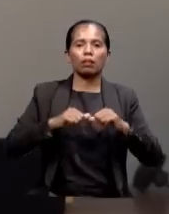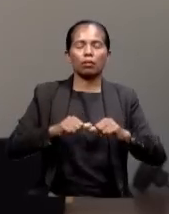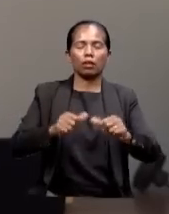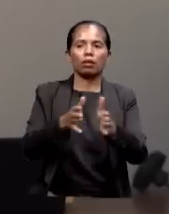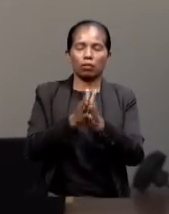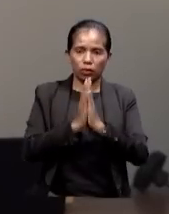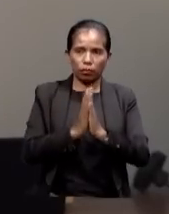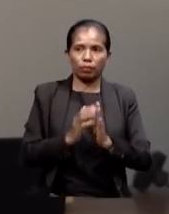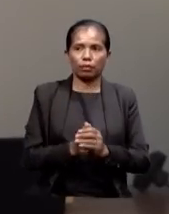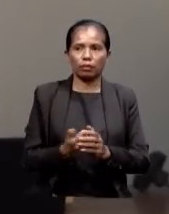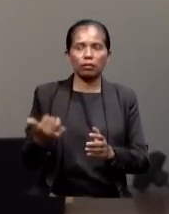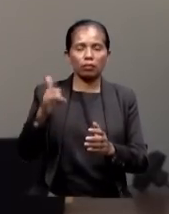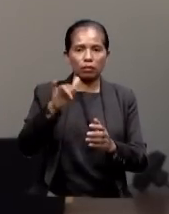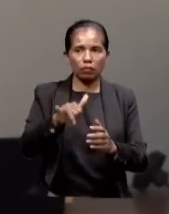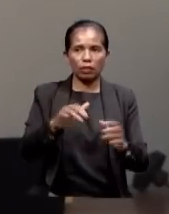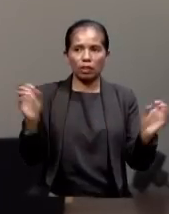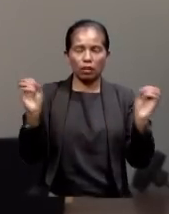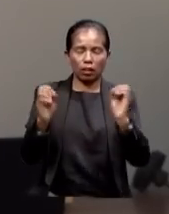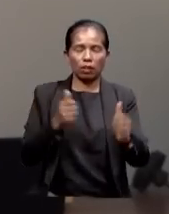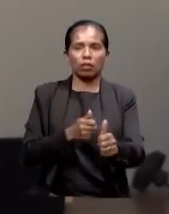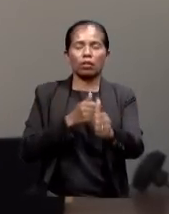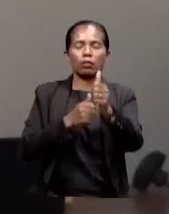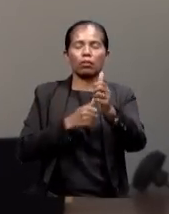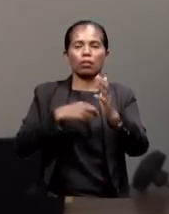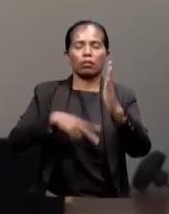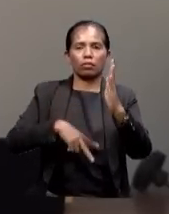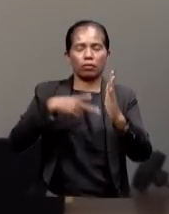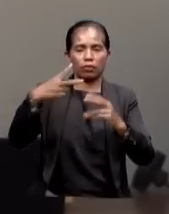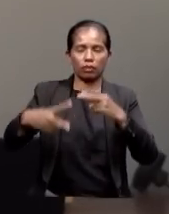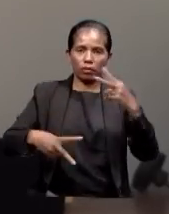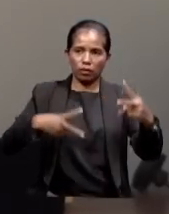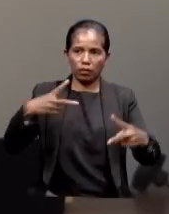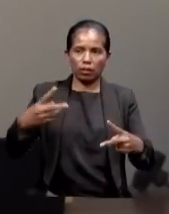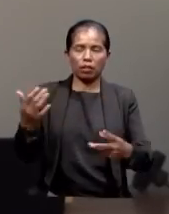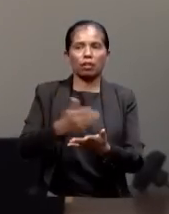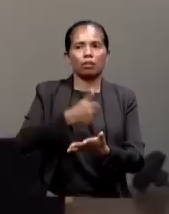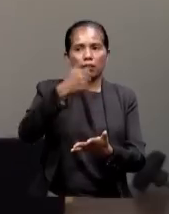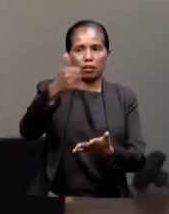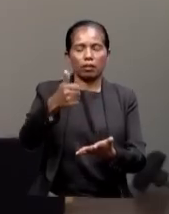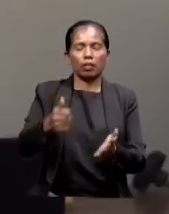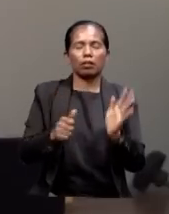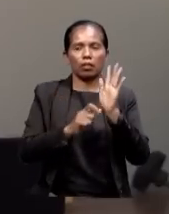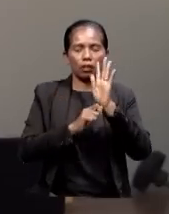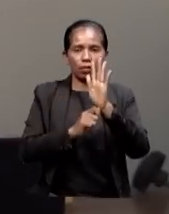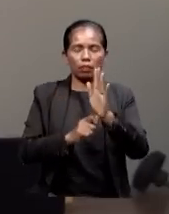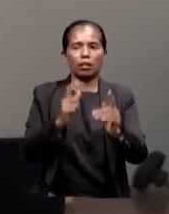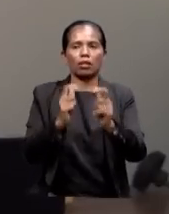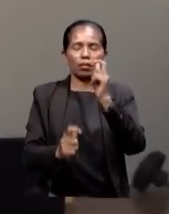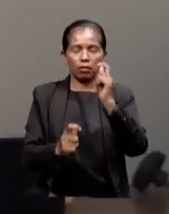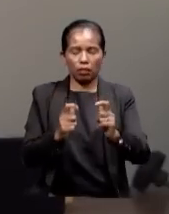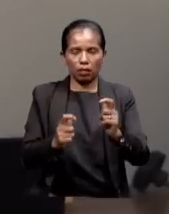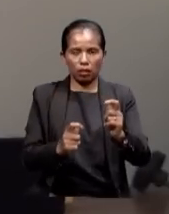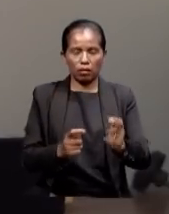Sira continua isso. Significa que Sira lakoi kumpri voluntari. Antau ijo mana ne tengse hata masang eksekutif per tribunal resolve nya problema